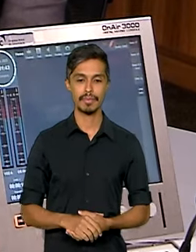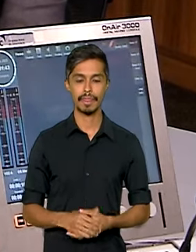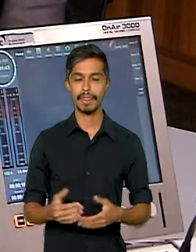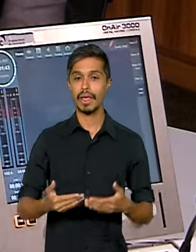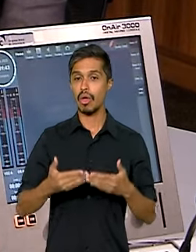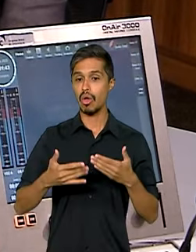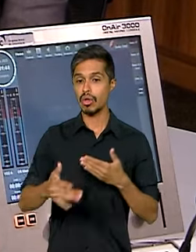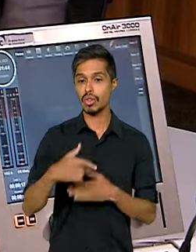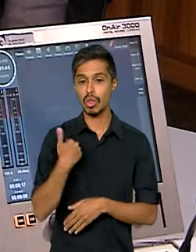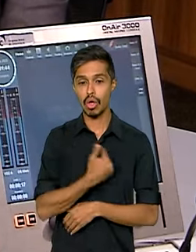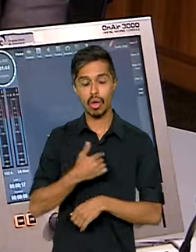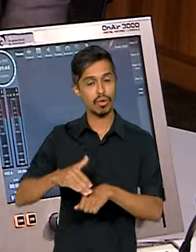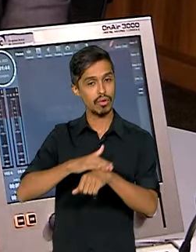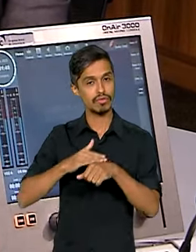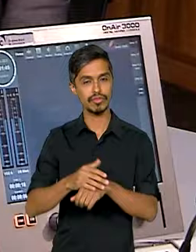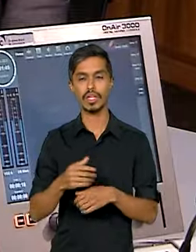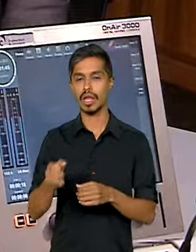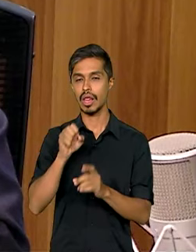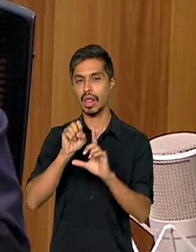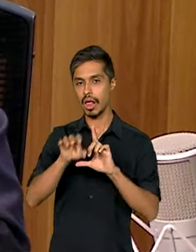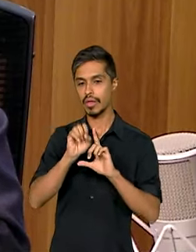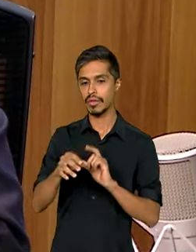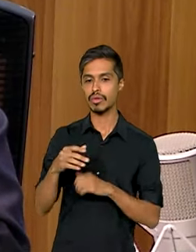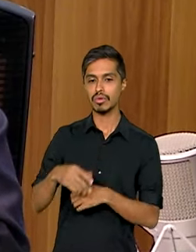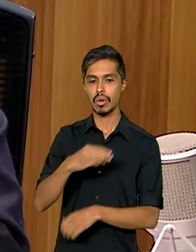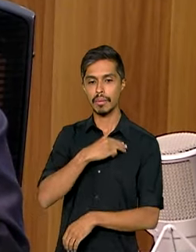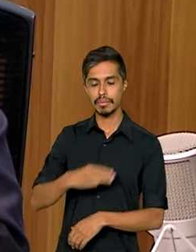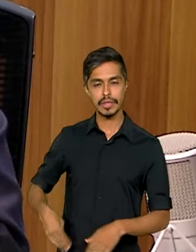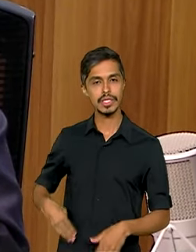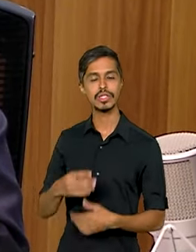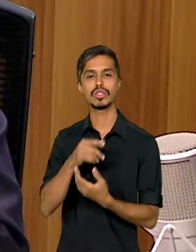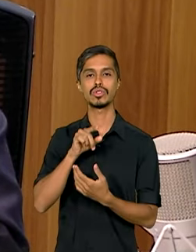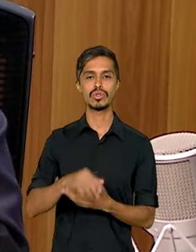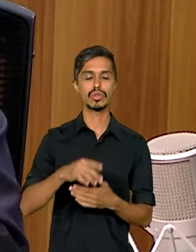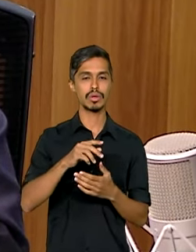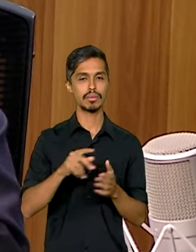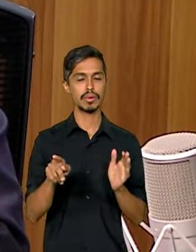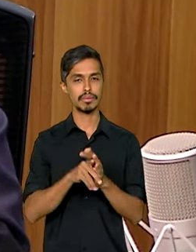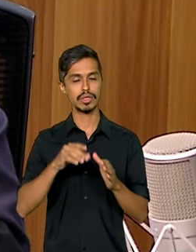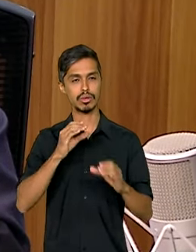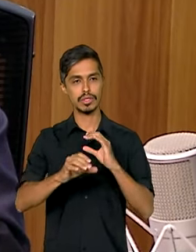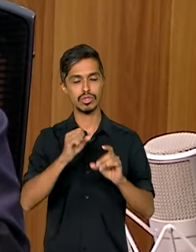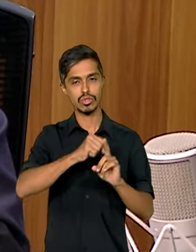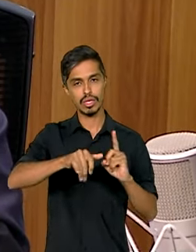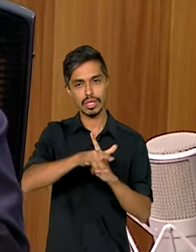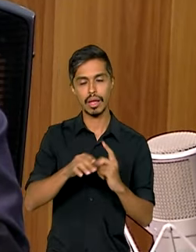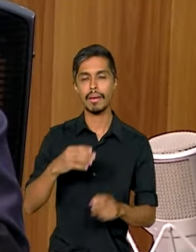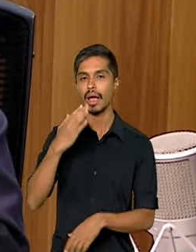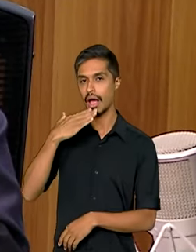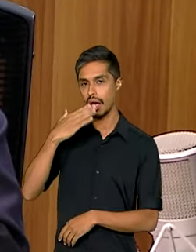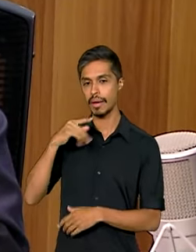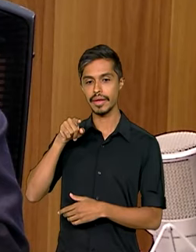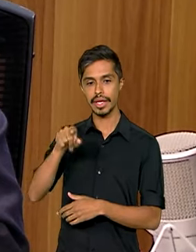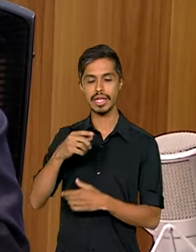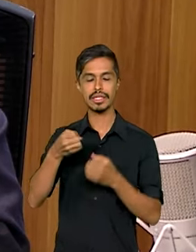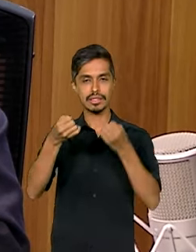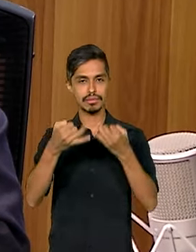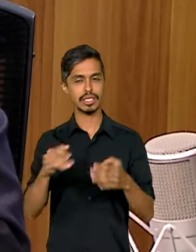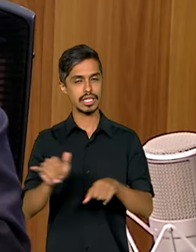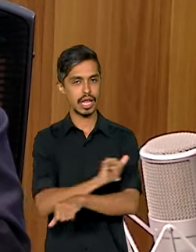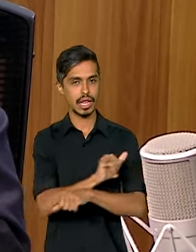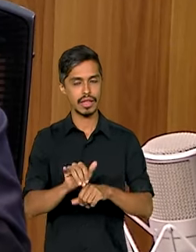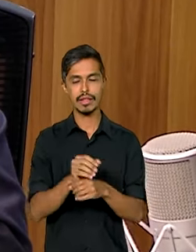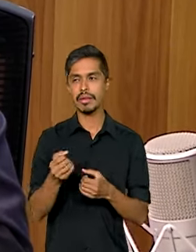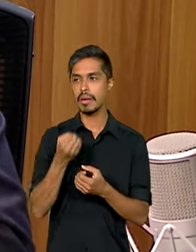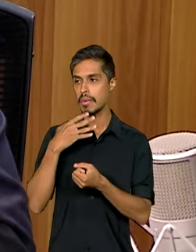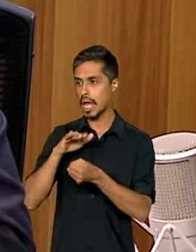de agora a gente conversa ao vivo com o ministro da secretaria de comunicação social da presidência da república Paulo Pimenta sobre essas estratégias